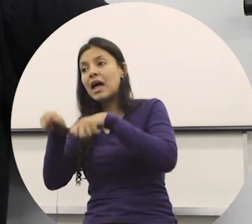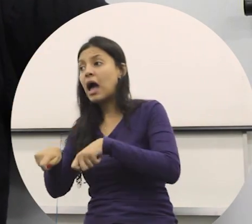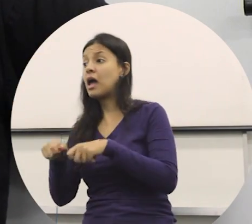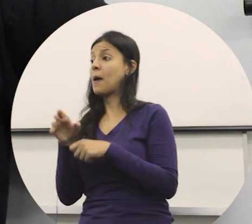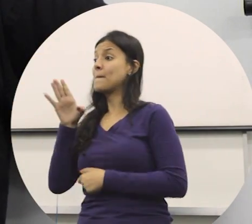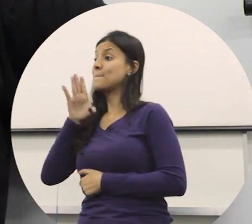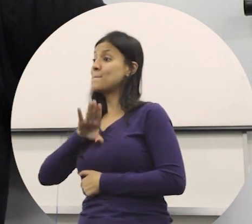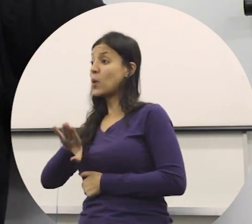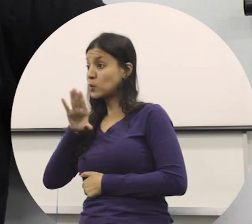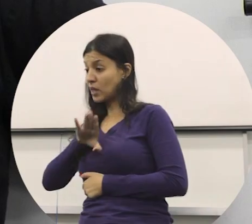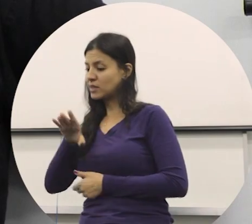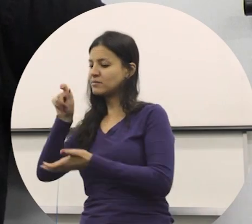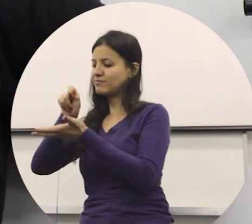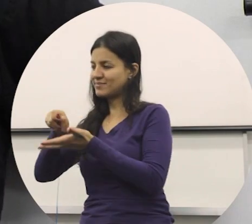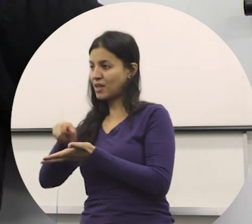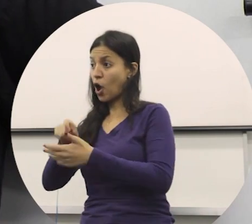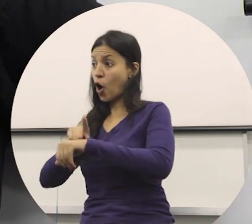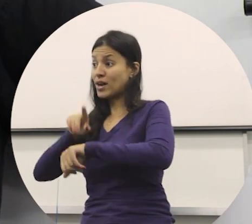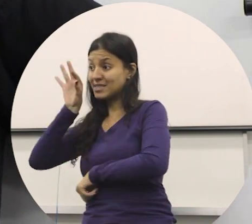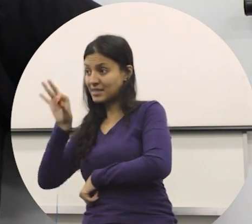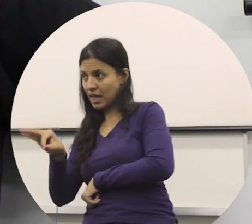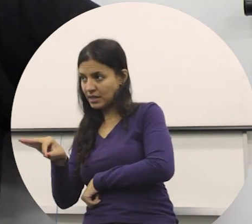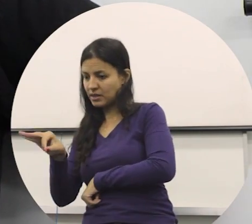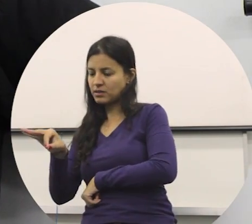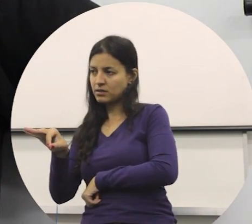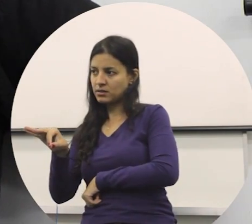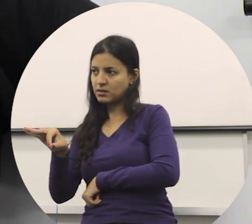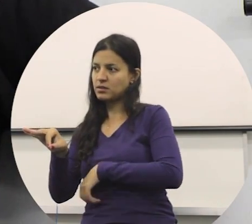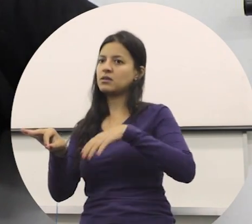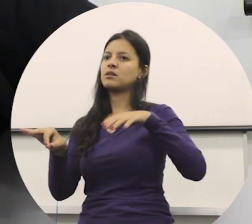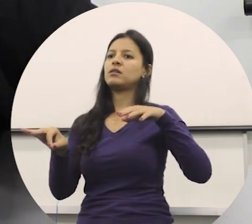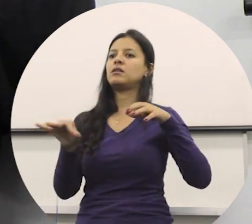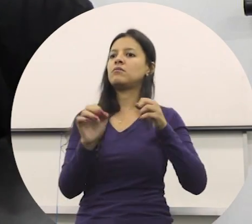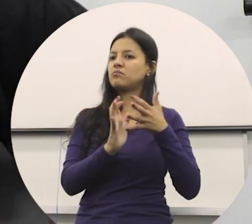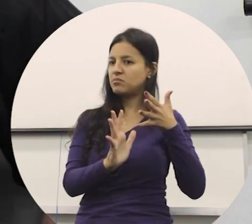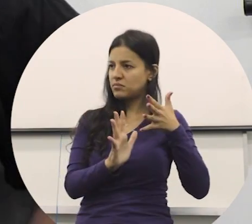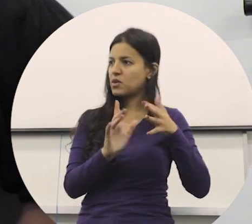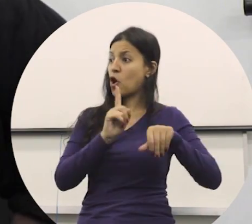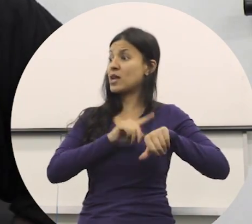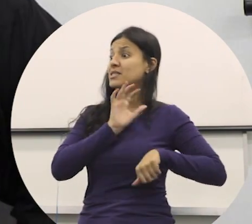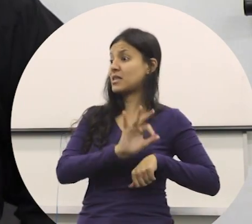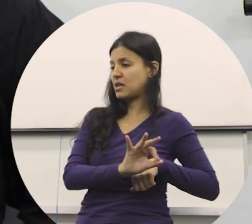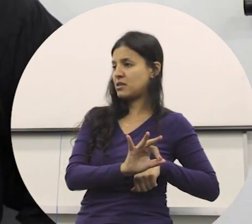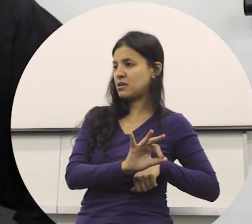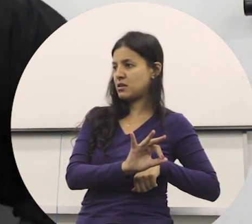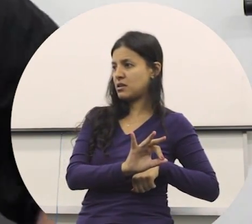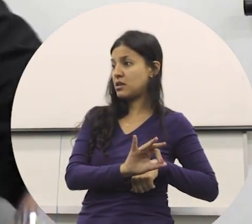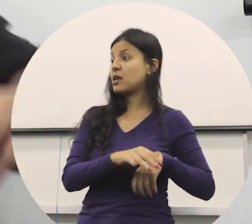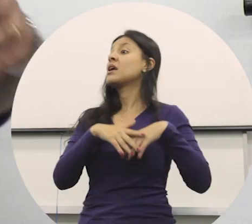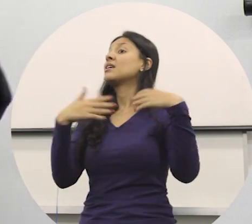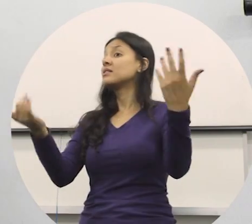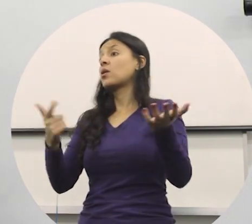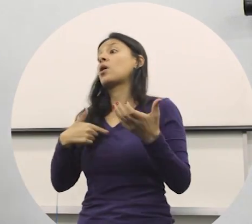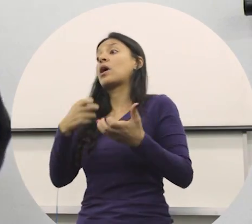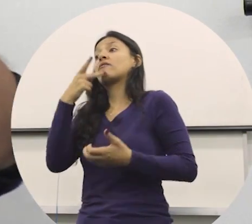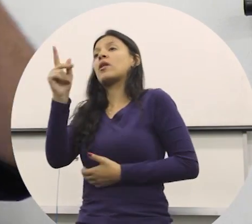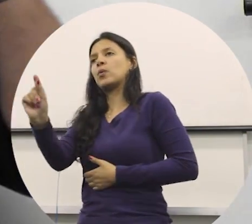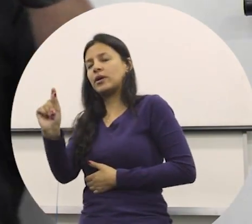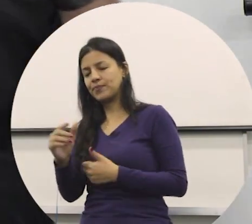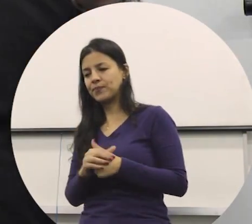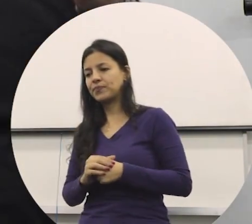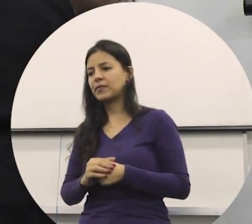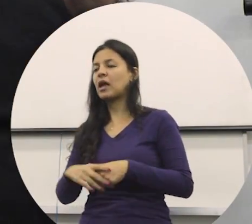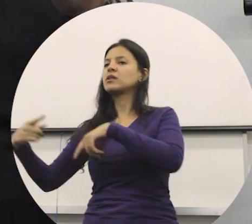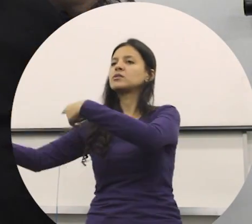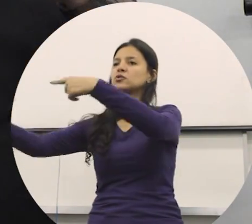língua portuguesa na hora certa e usar português na hora certa? O quanto nós vamos... Então, assim, o que eu quero dizer é o seguinte,